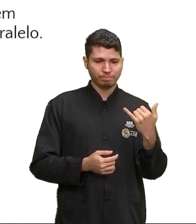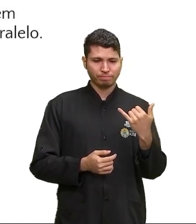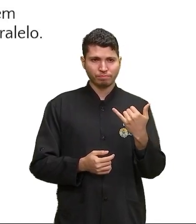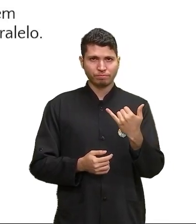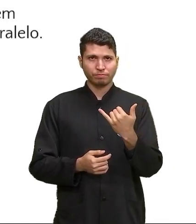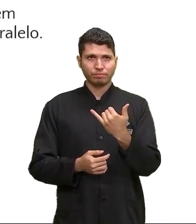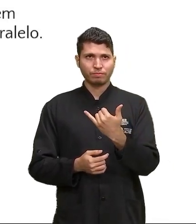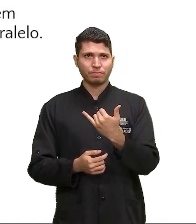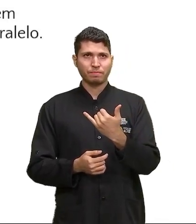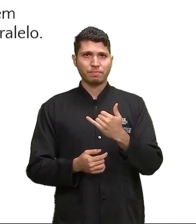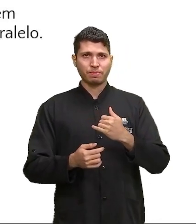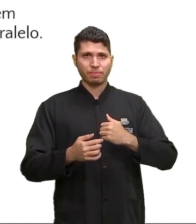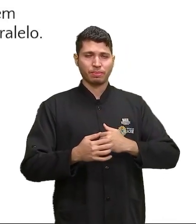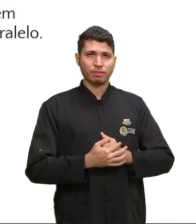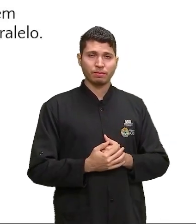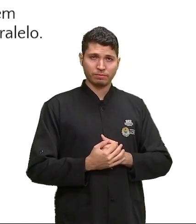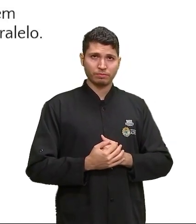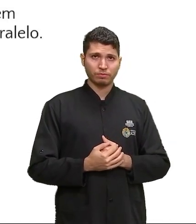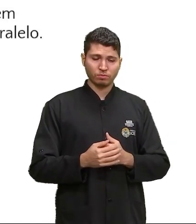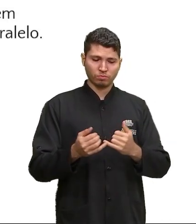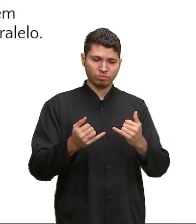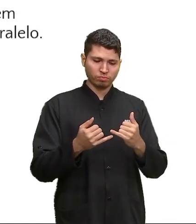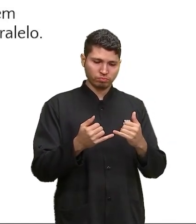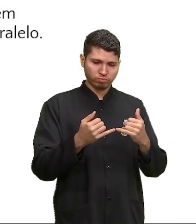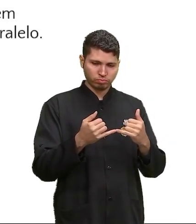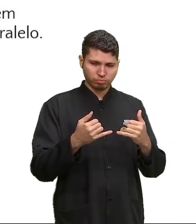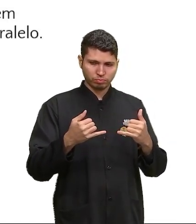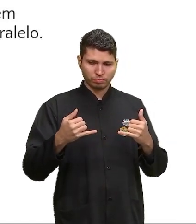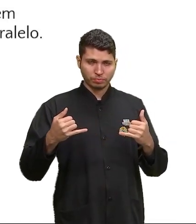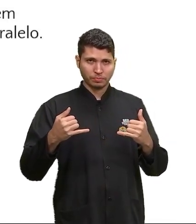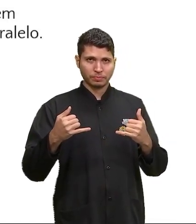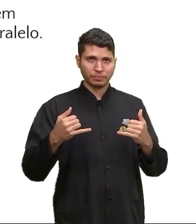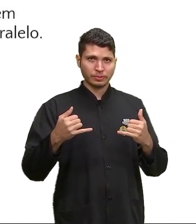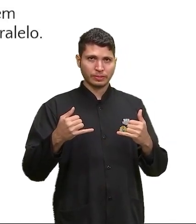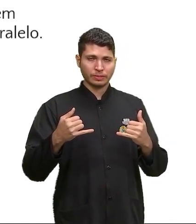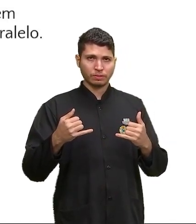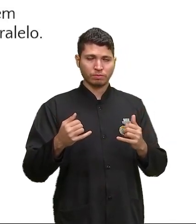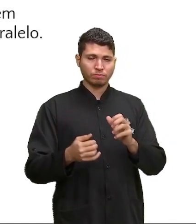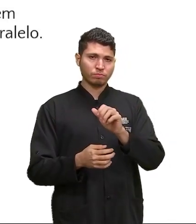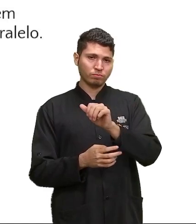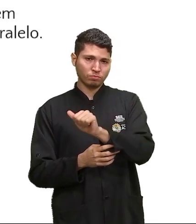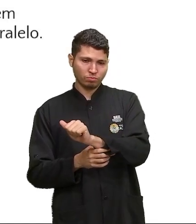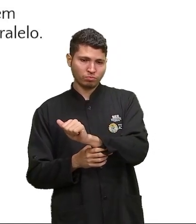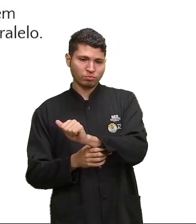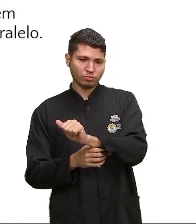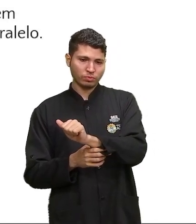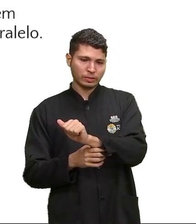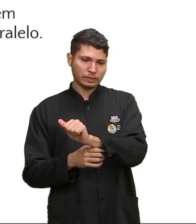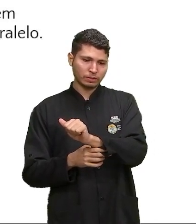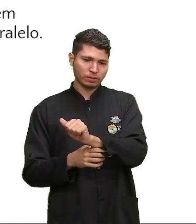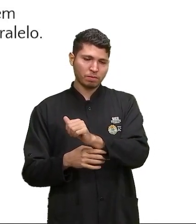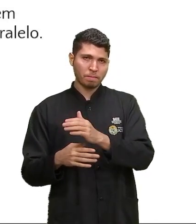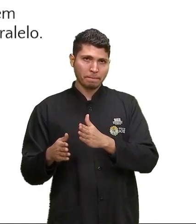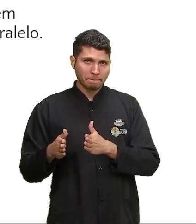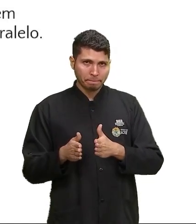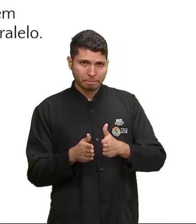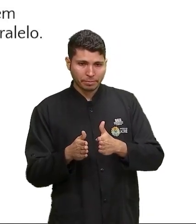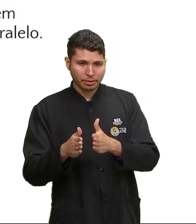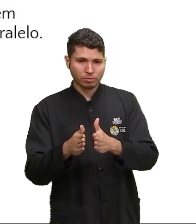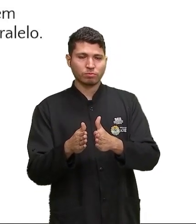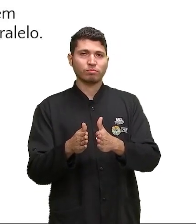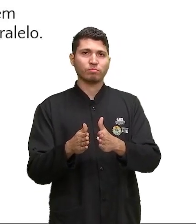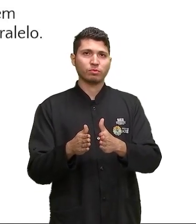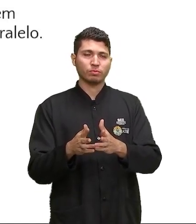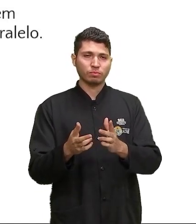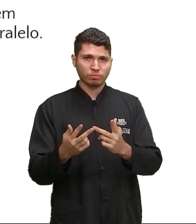ó, nesse segundo fio, e ele está ao lado do amperímetro, que está no mesmo circuito, né, que está em série. E o voltímetro está